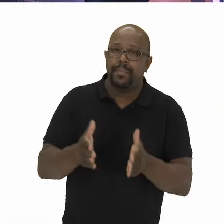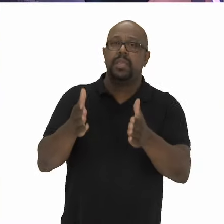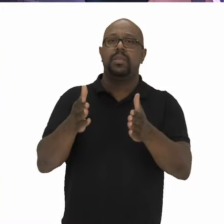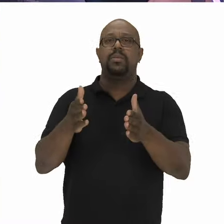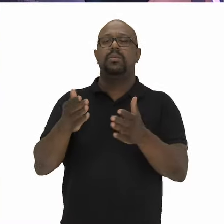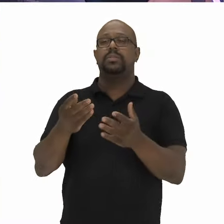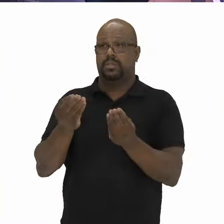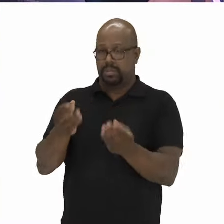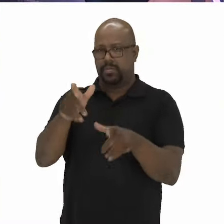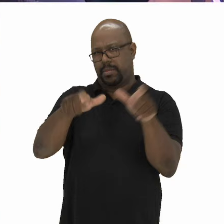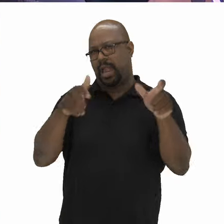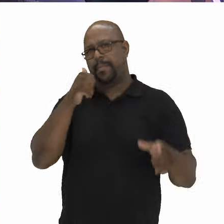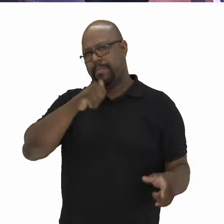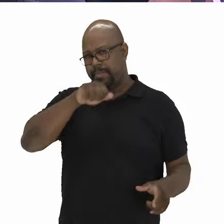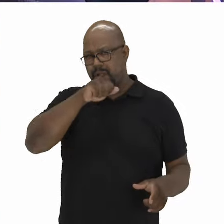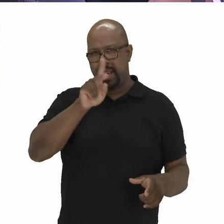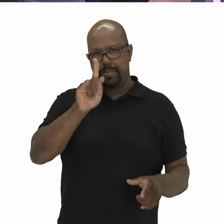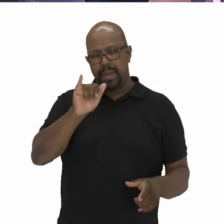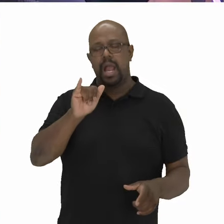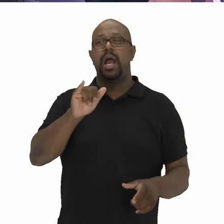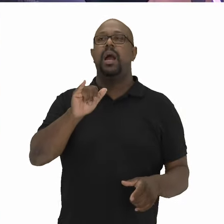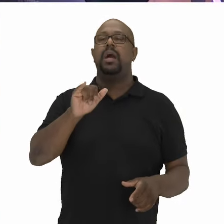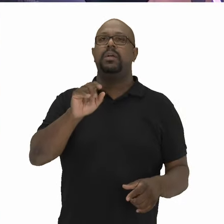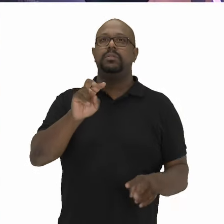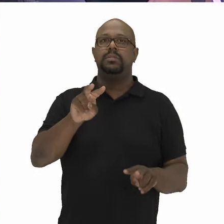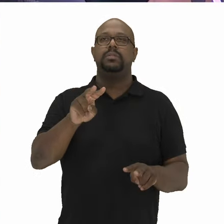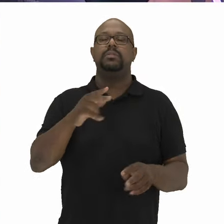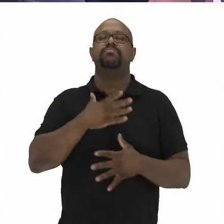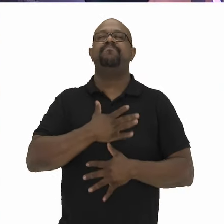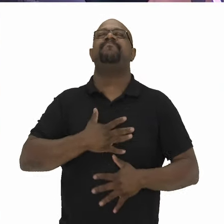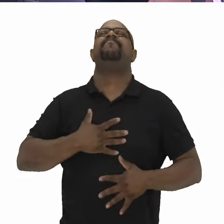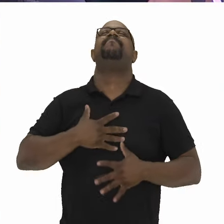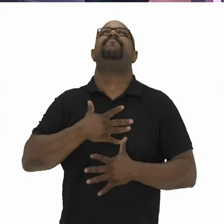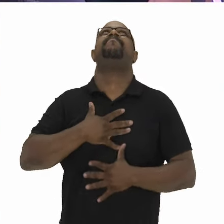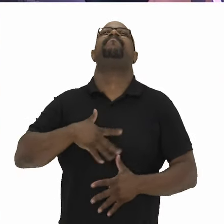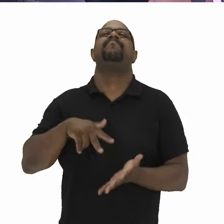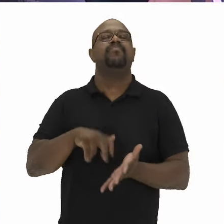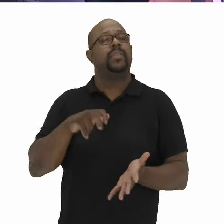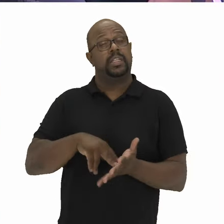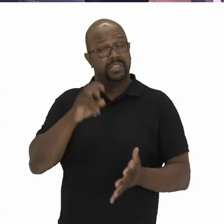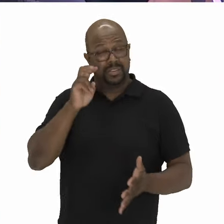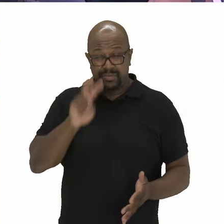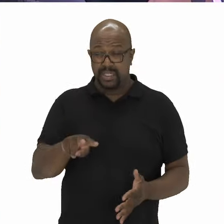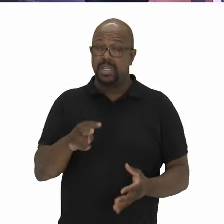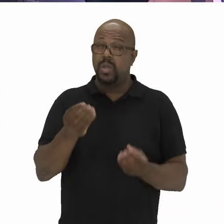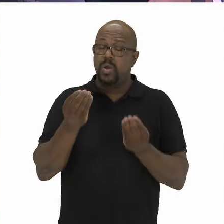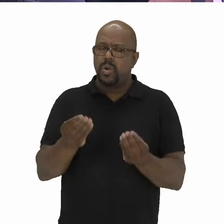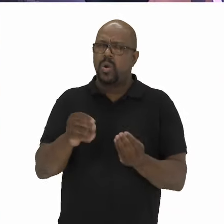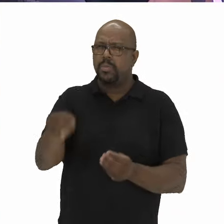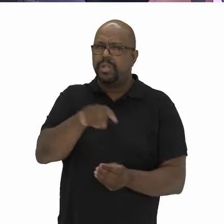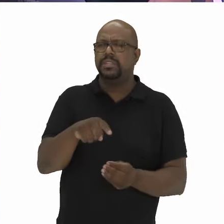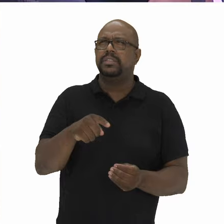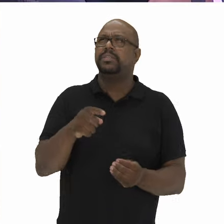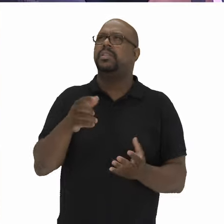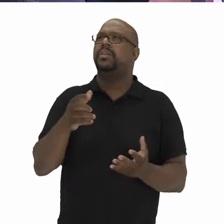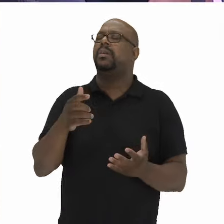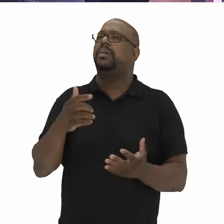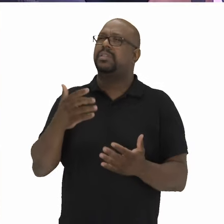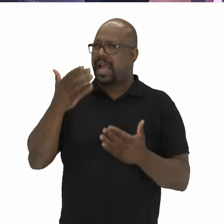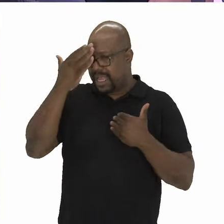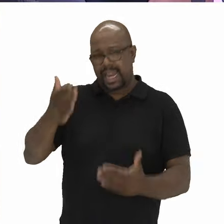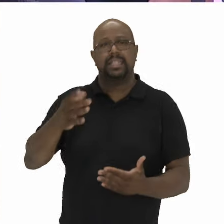caminho isso pras mães isso é muito gratificante e a gente vê como que elas